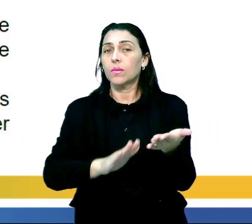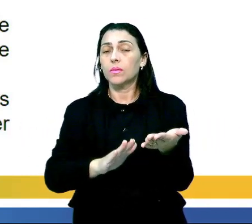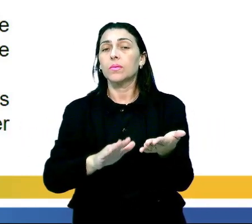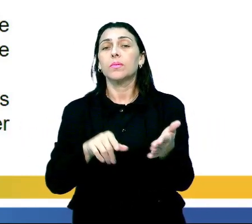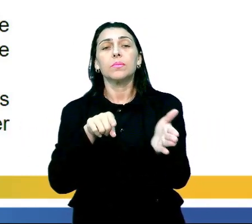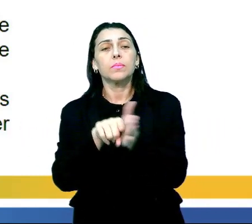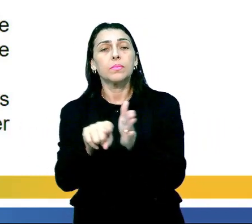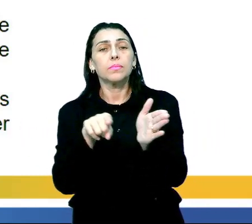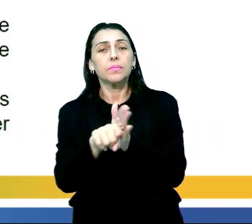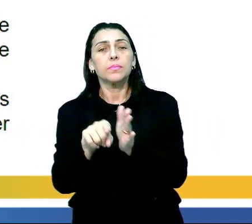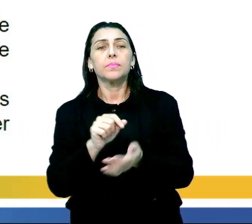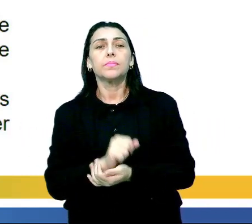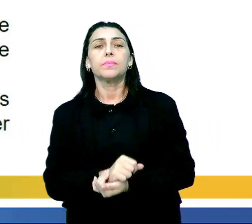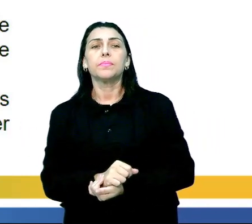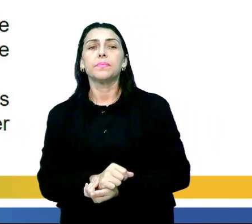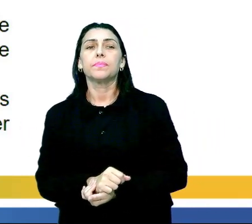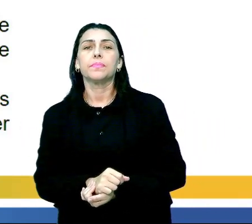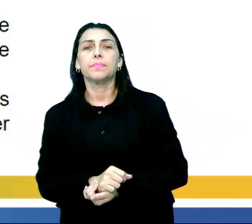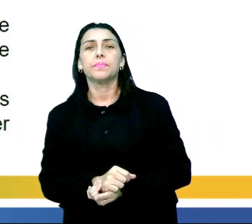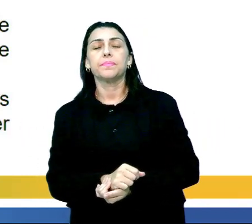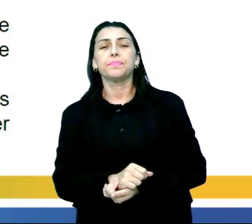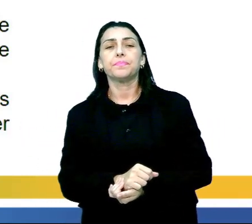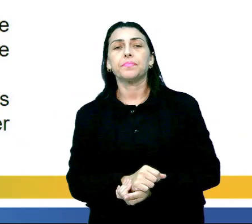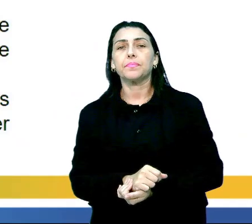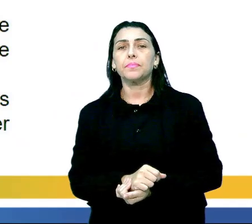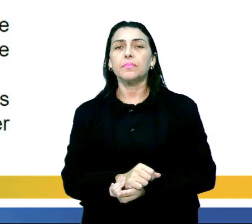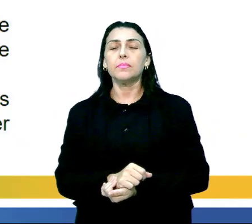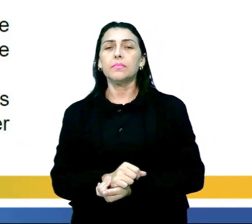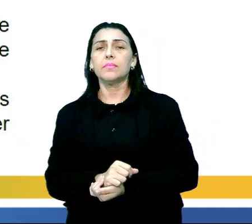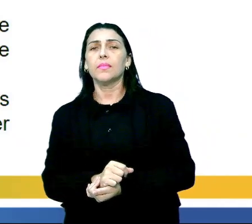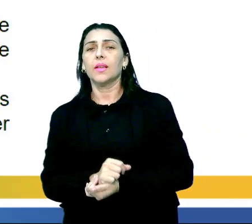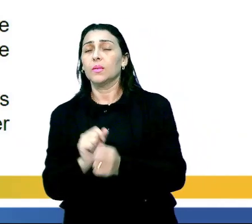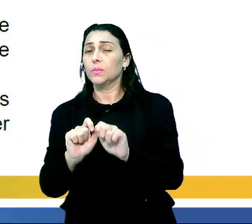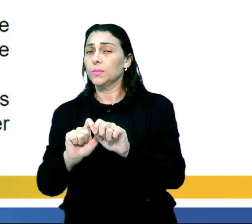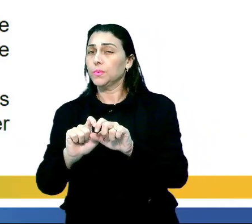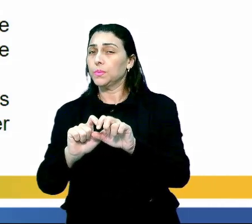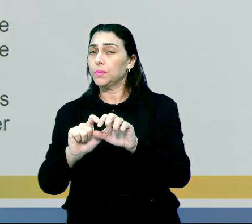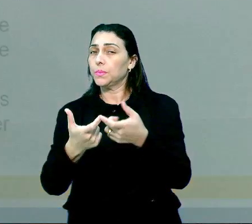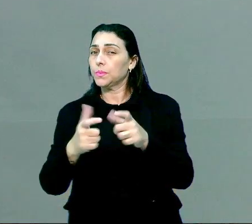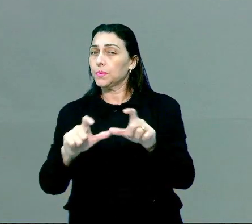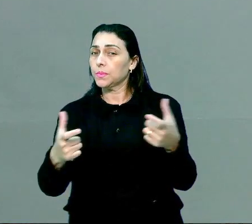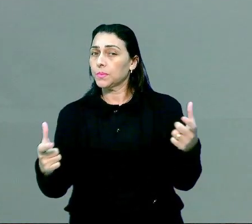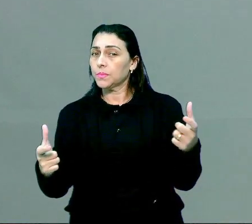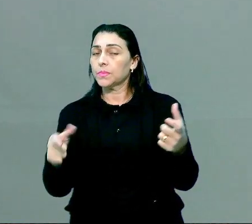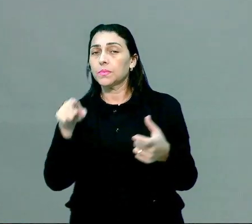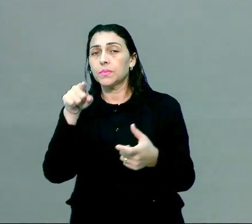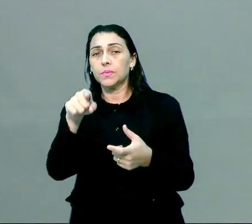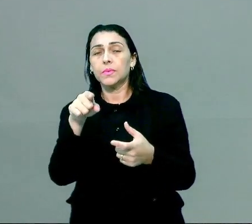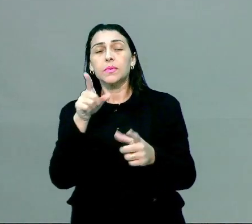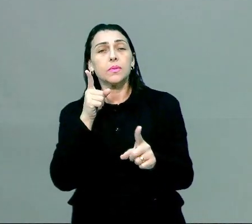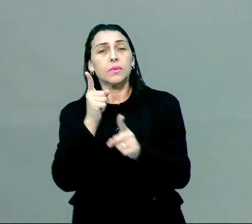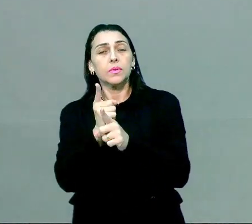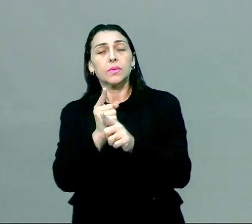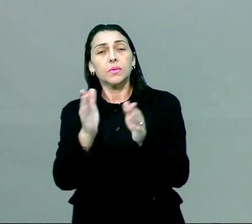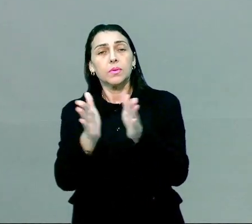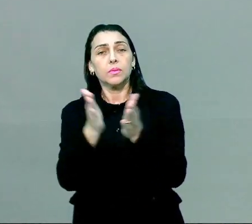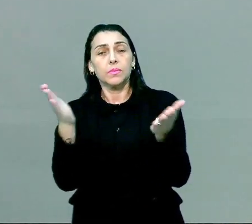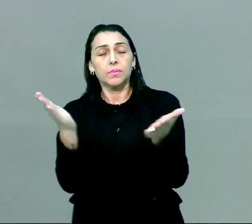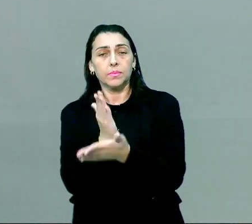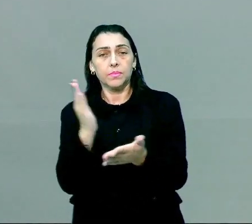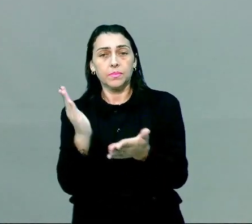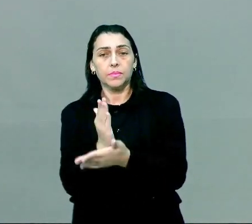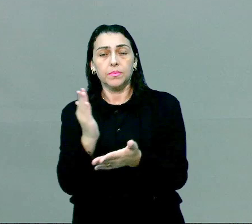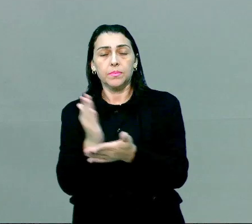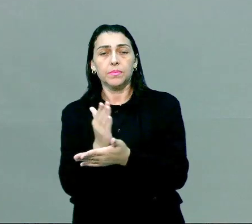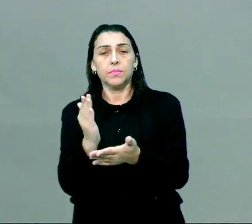uma questão. Essa questão ela é um pouco extensa. E vocês vão acompanhar essa questão